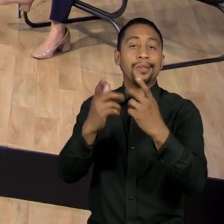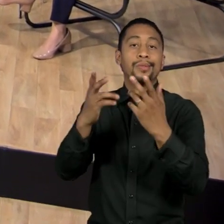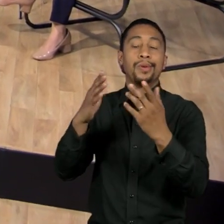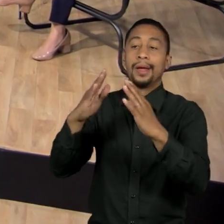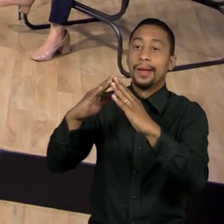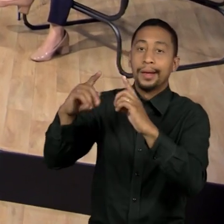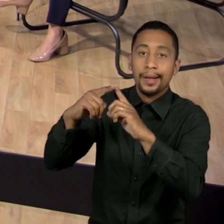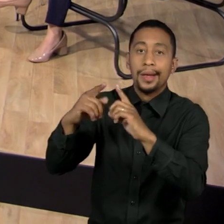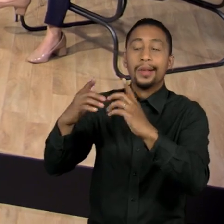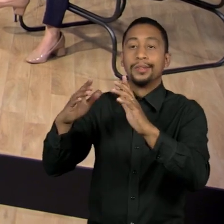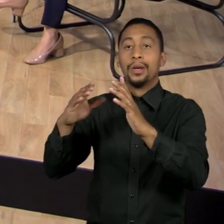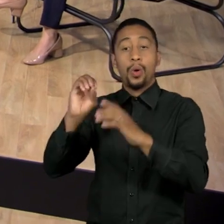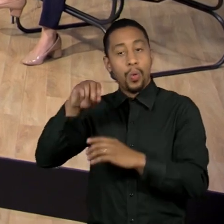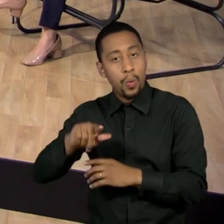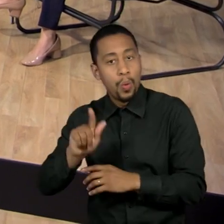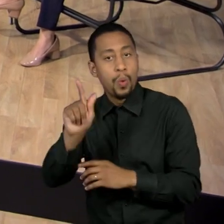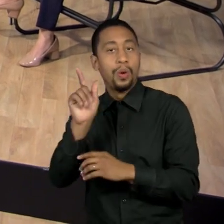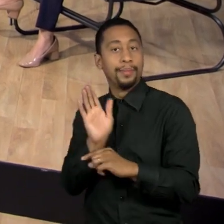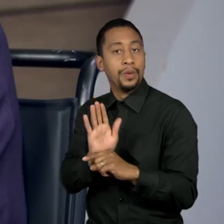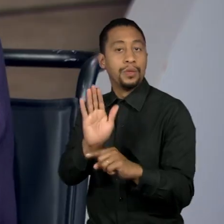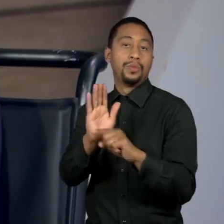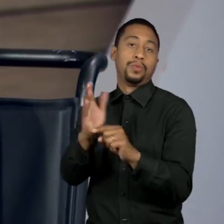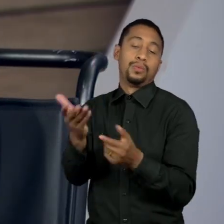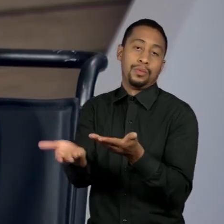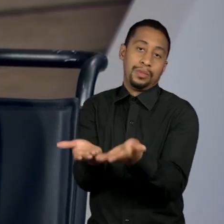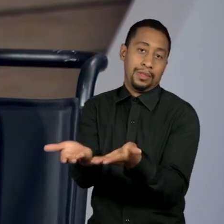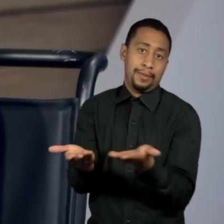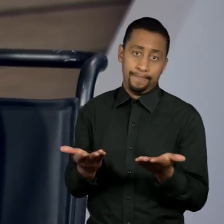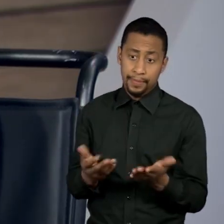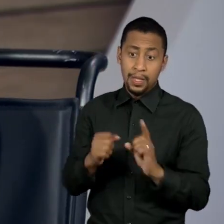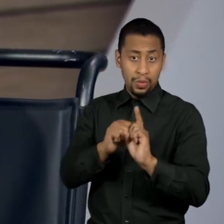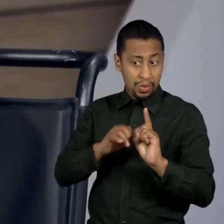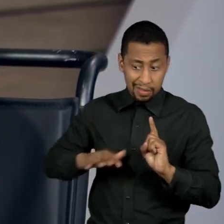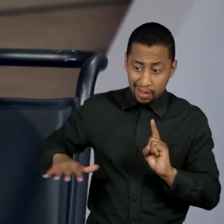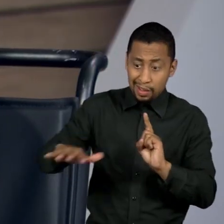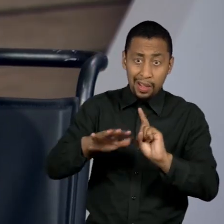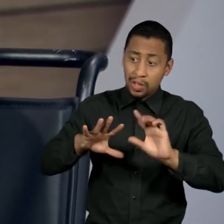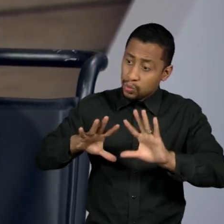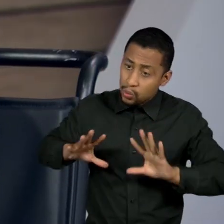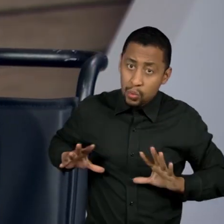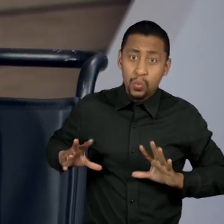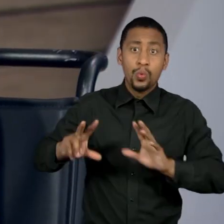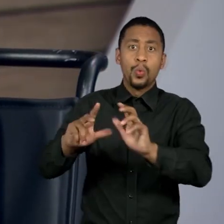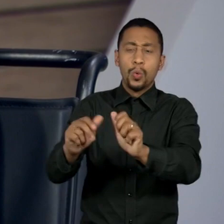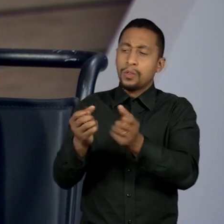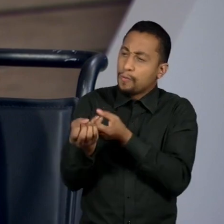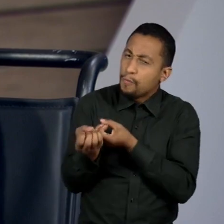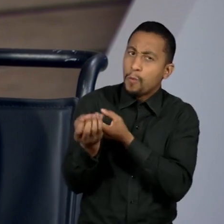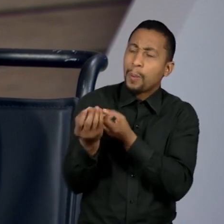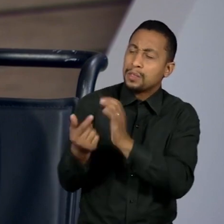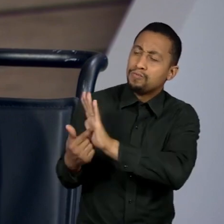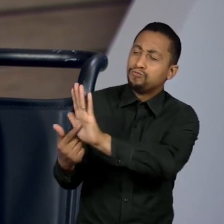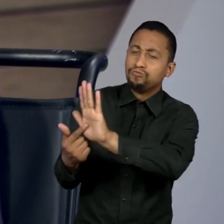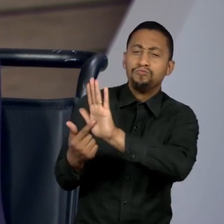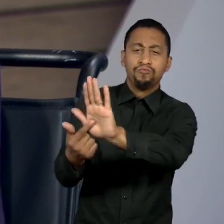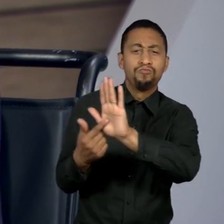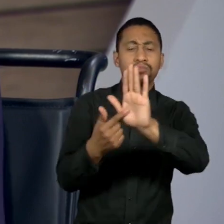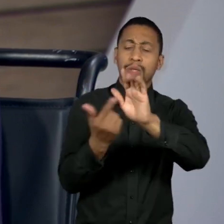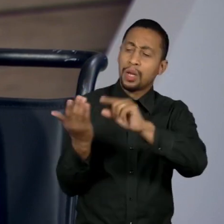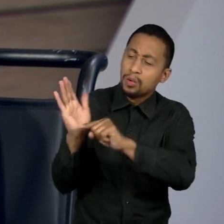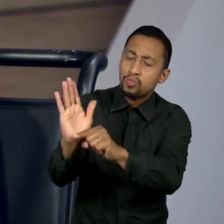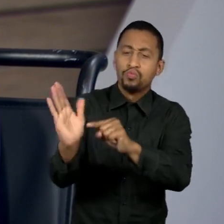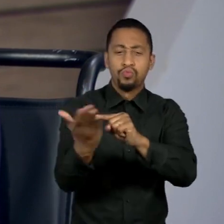Refugiados, tem uma parceria com universidades, inclusive a UFABC, mais de 39 universidades na Cátedra Sérgio Vieira de Mello, no país